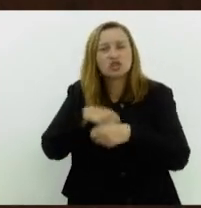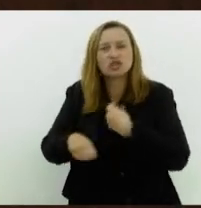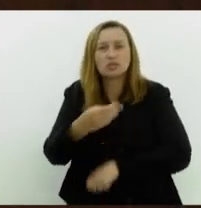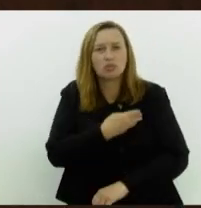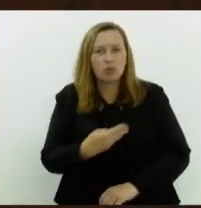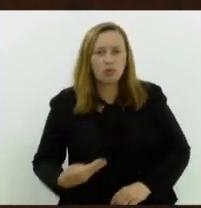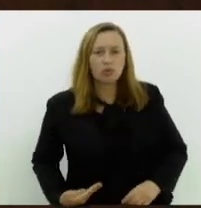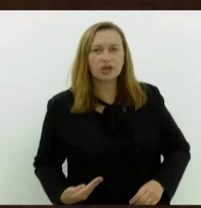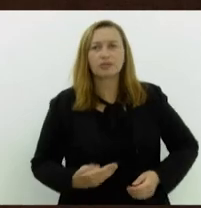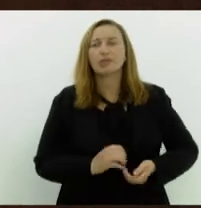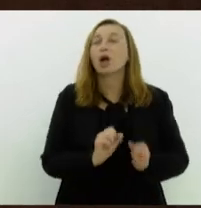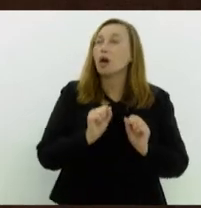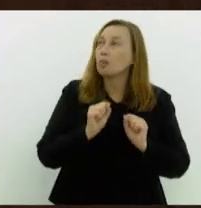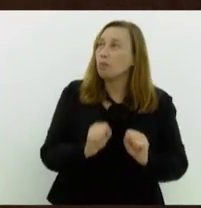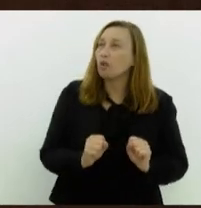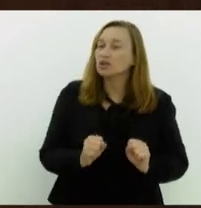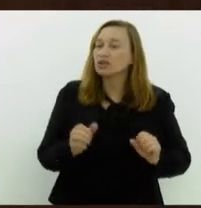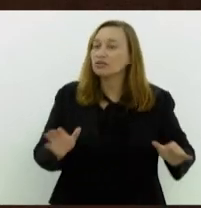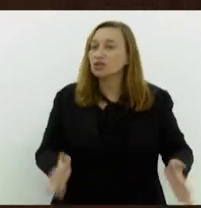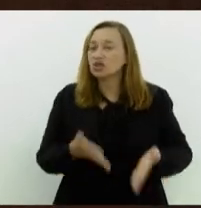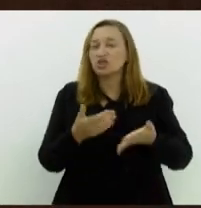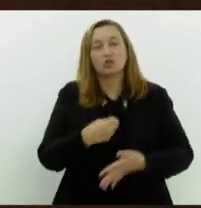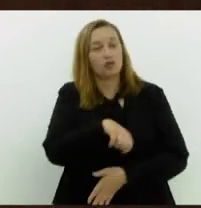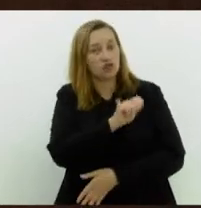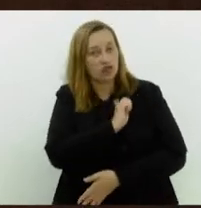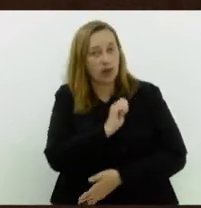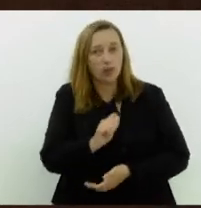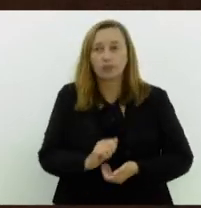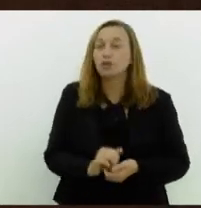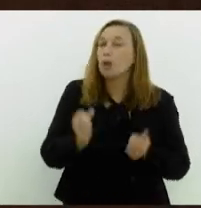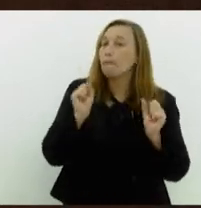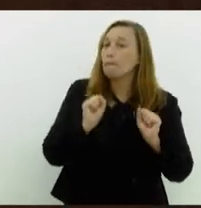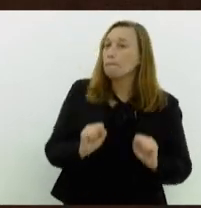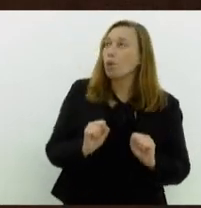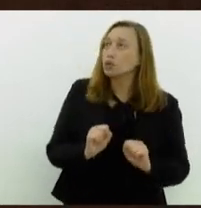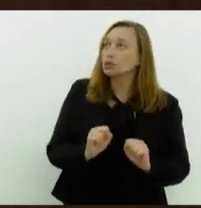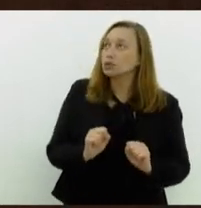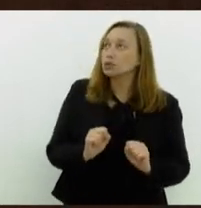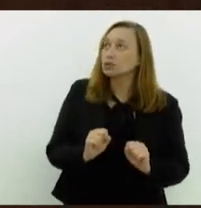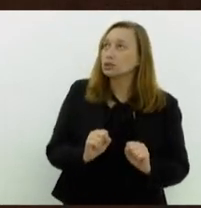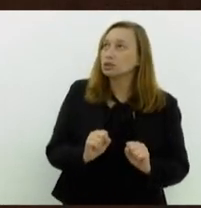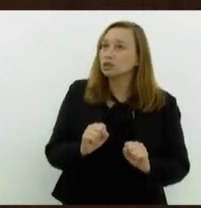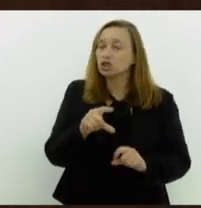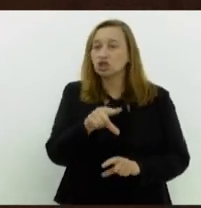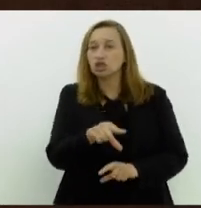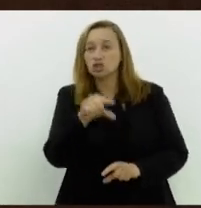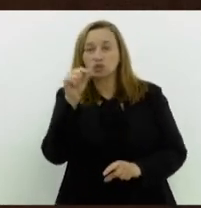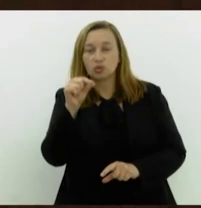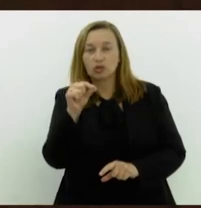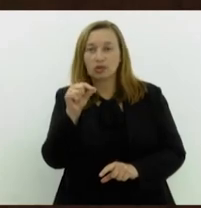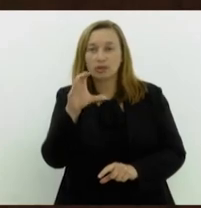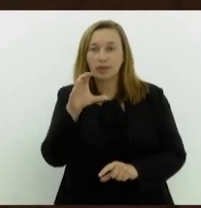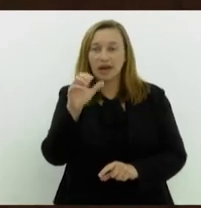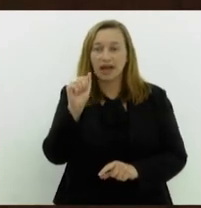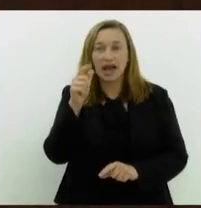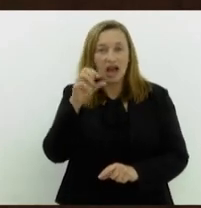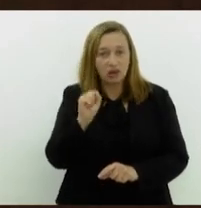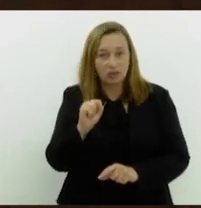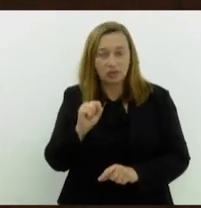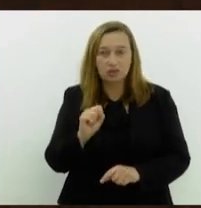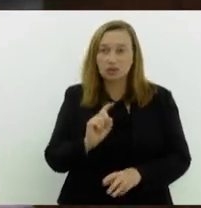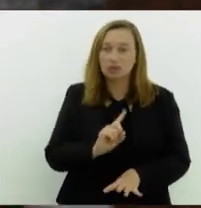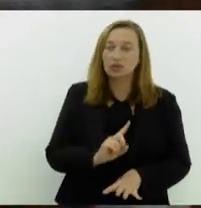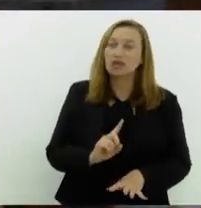pública, possam ter incentivos fiscais, possam ser nomeadas para cargos. Então, é mais